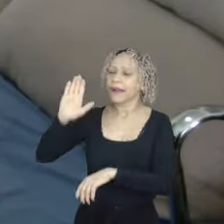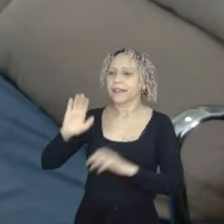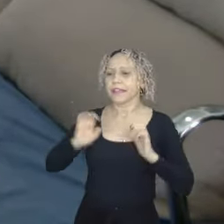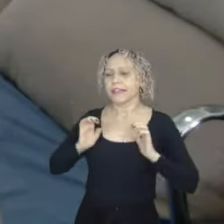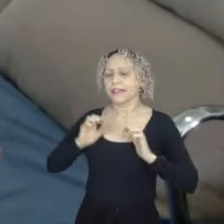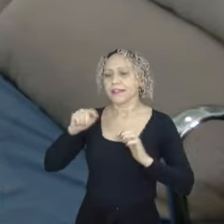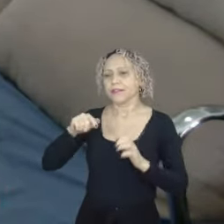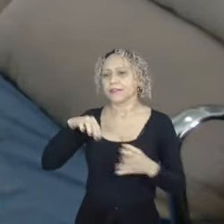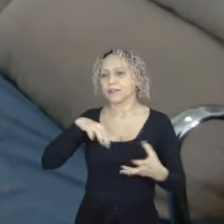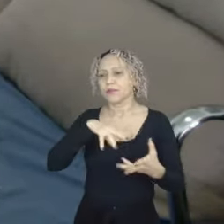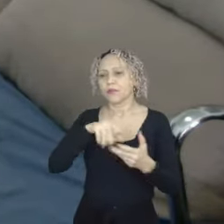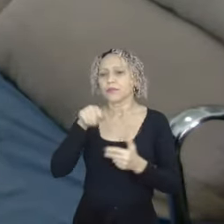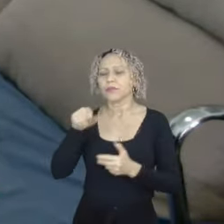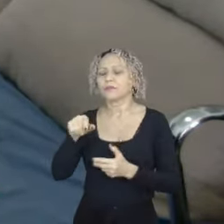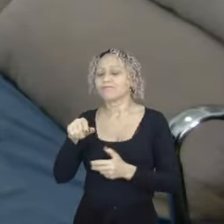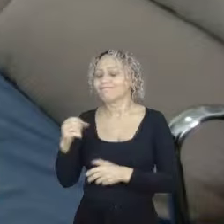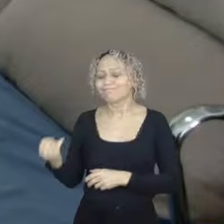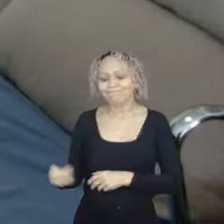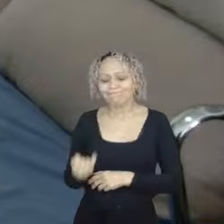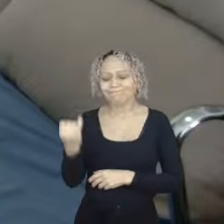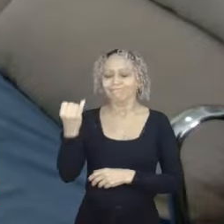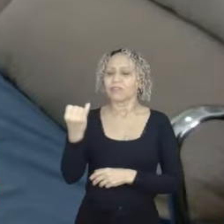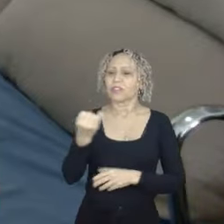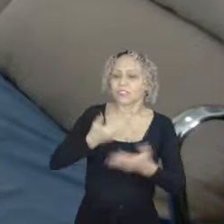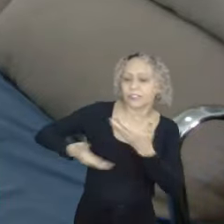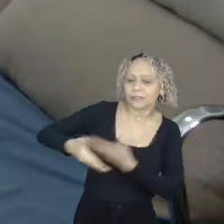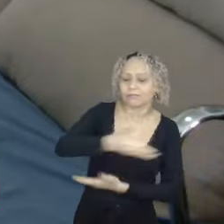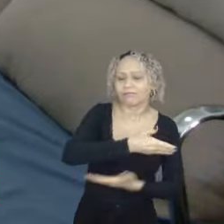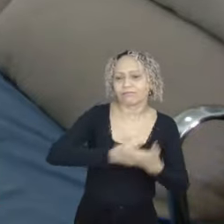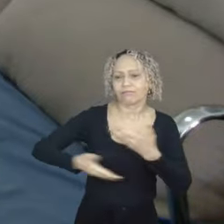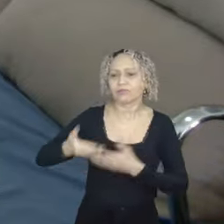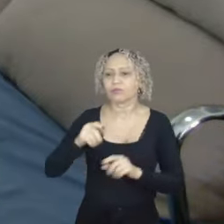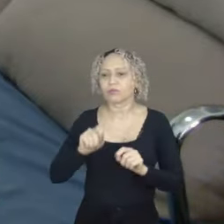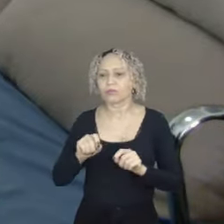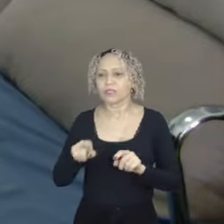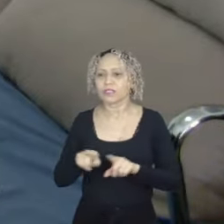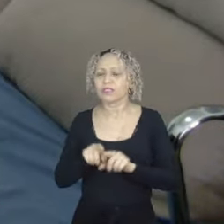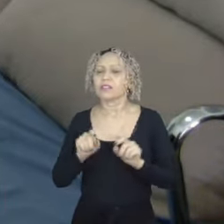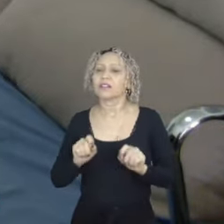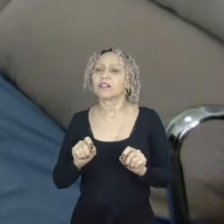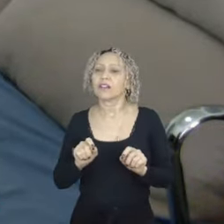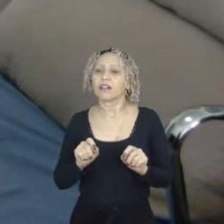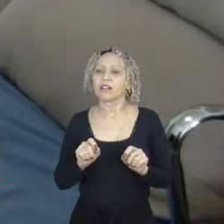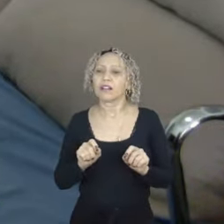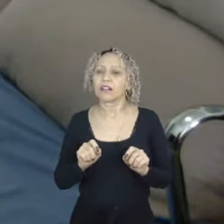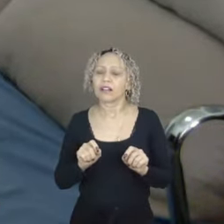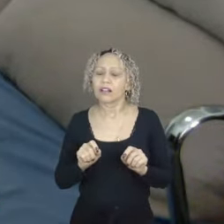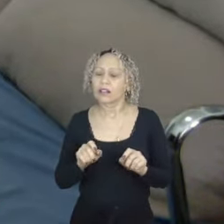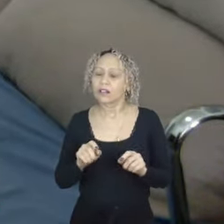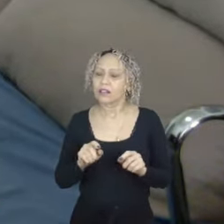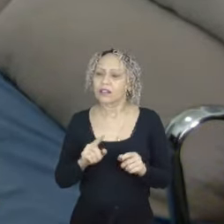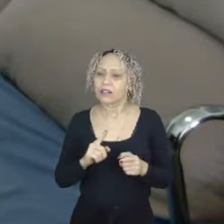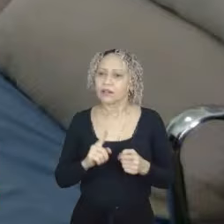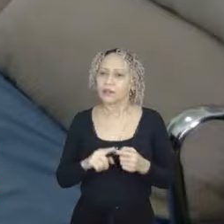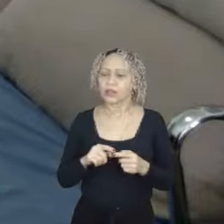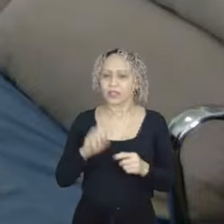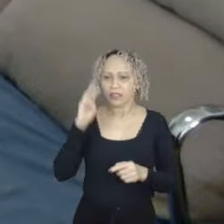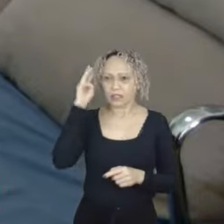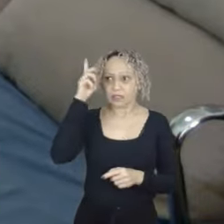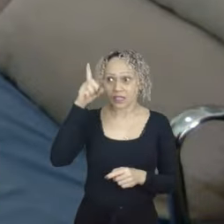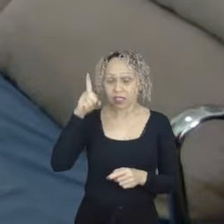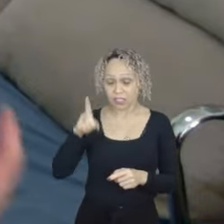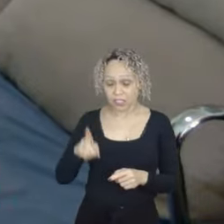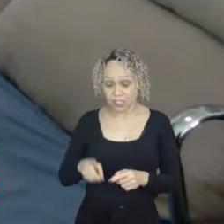as mudanças dos fóruns, né, da governança dos fóruns multilaterais, mas também o simples fato de que esses 3 dias aí